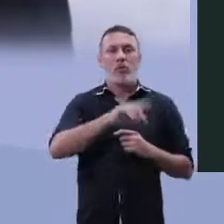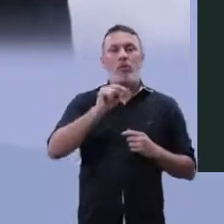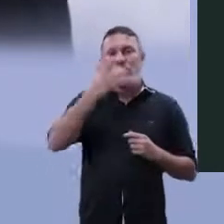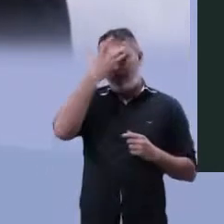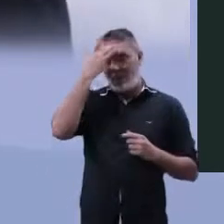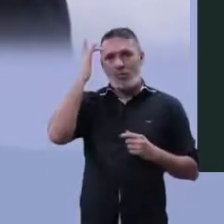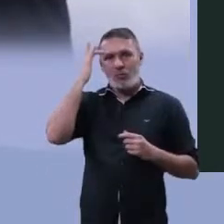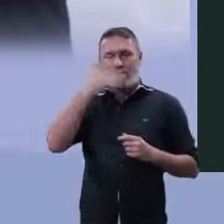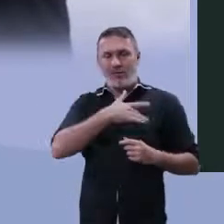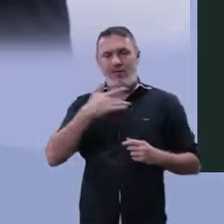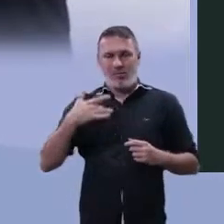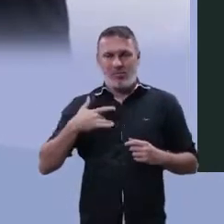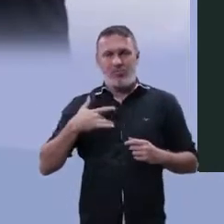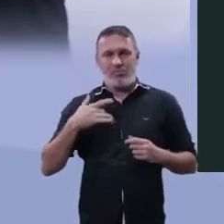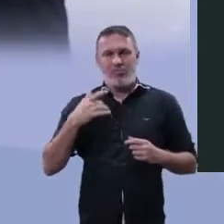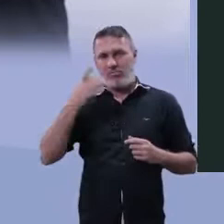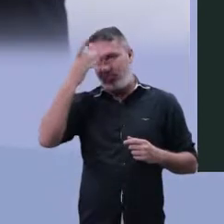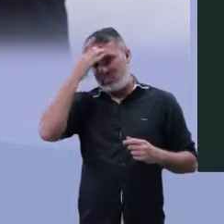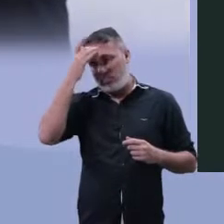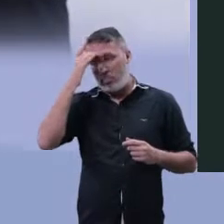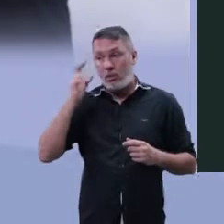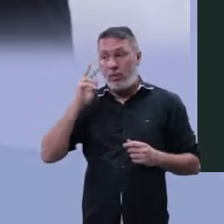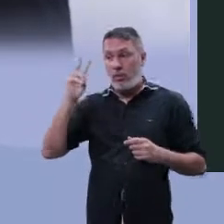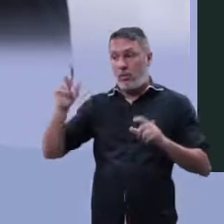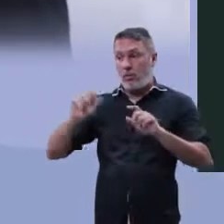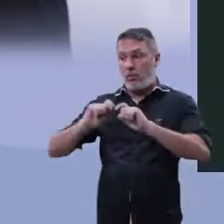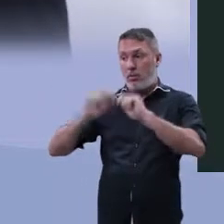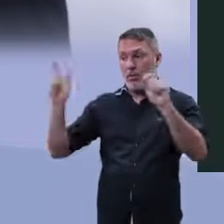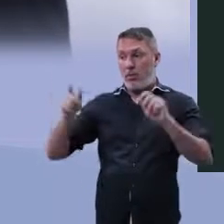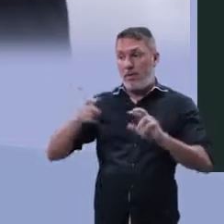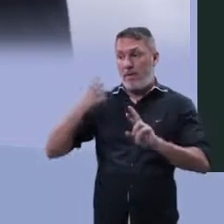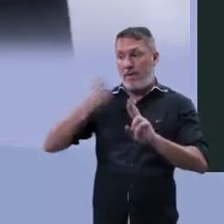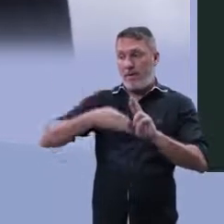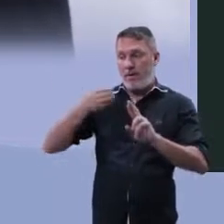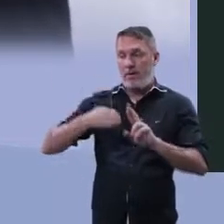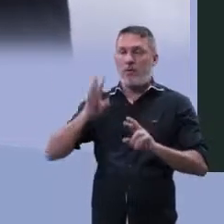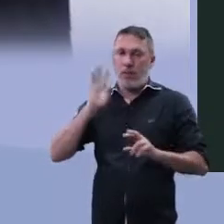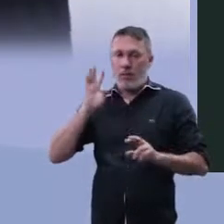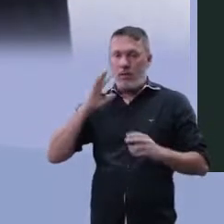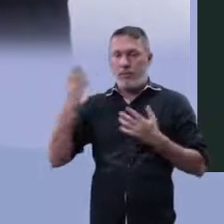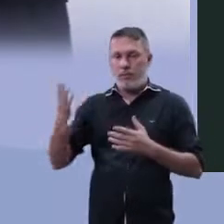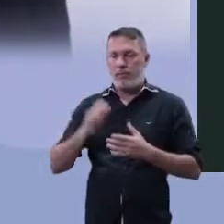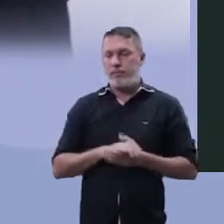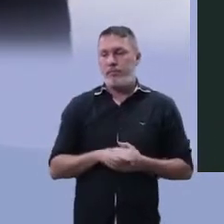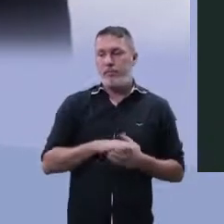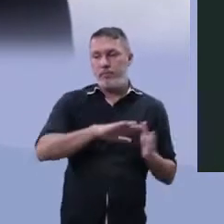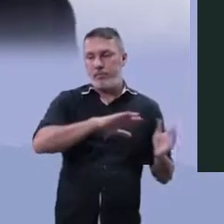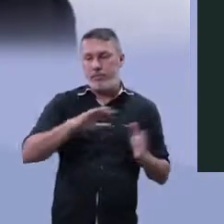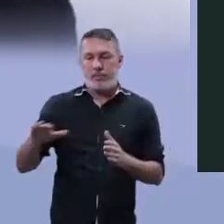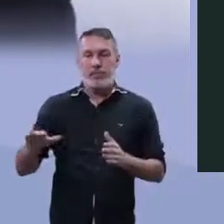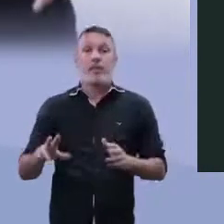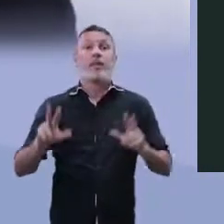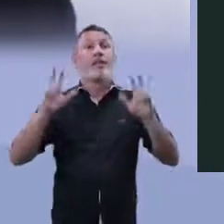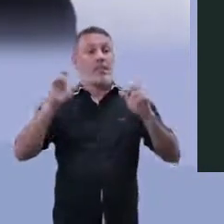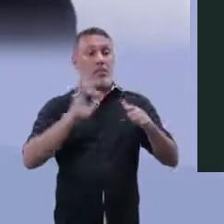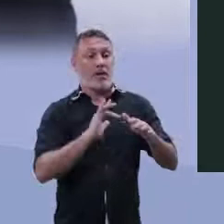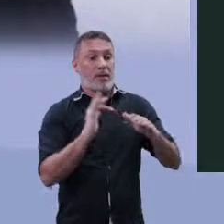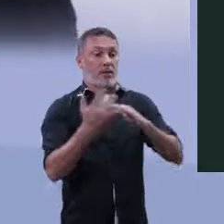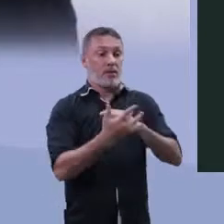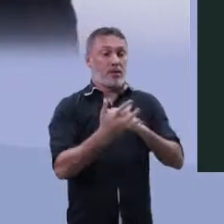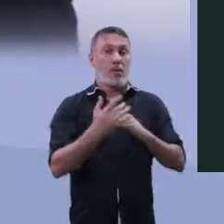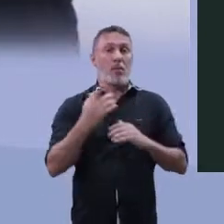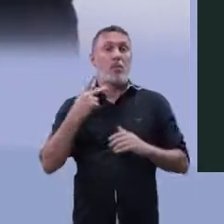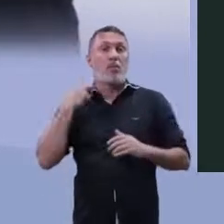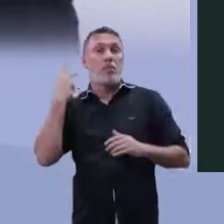redes sociais na saúde mental dos indivíduos. Né? Então, leiam com bastante atenção, a referência está aí. Quando a gente fala de